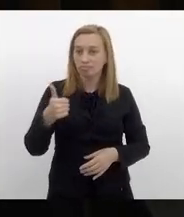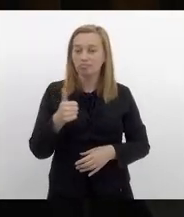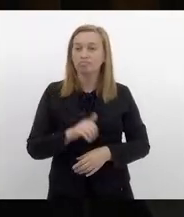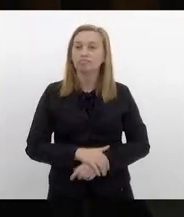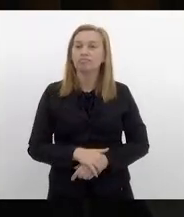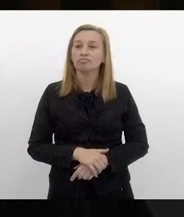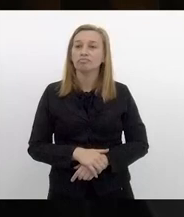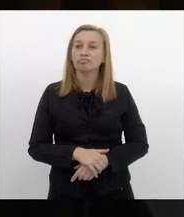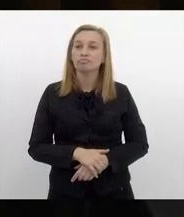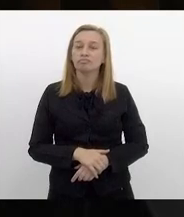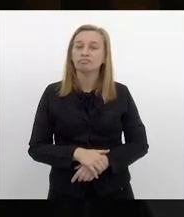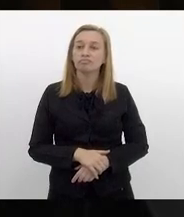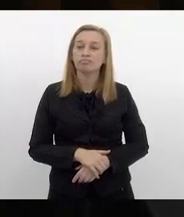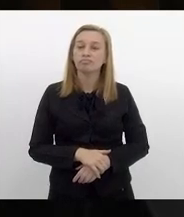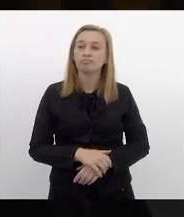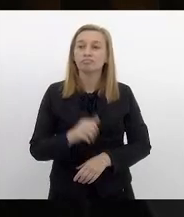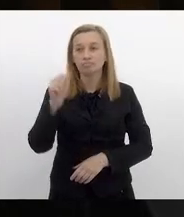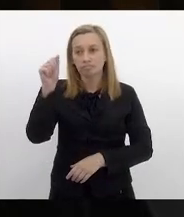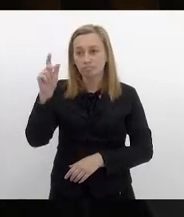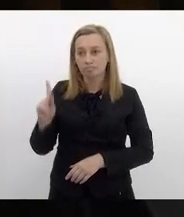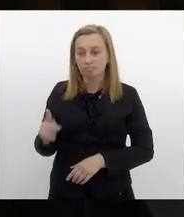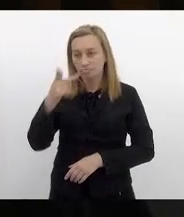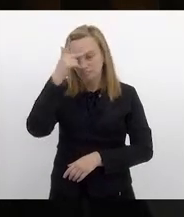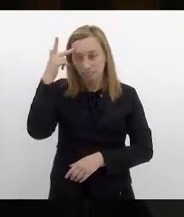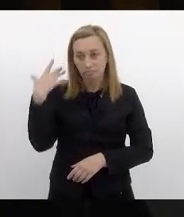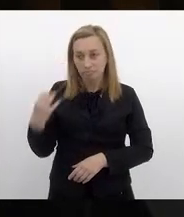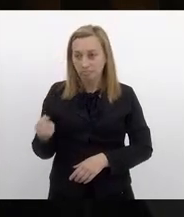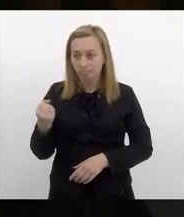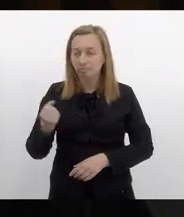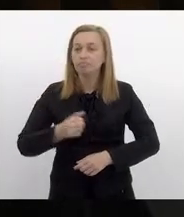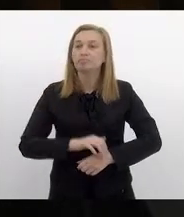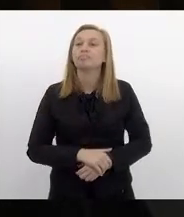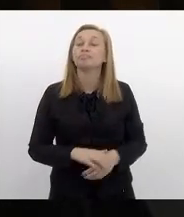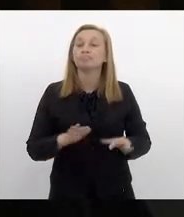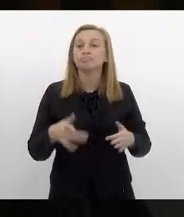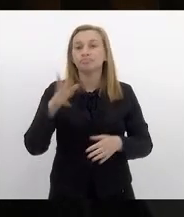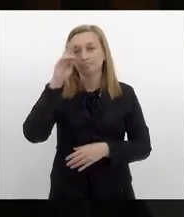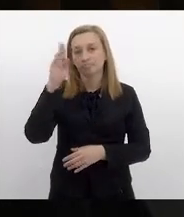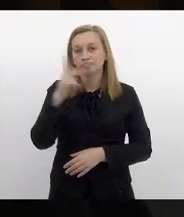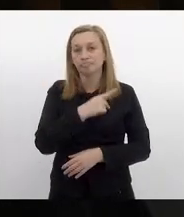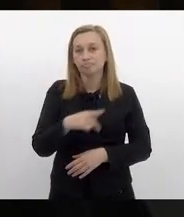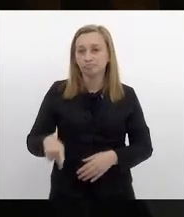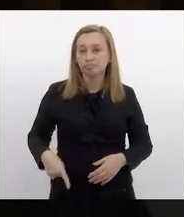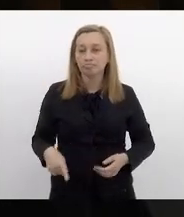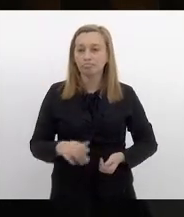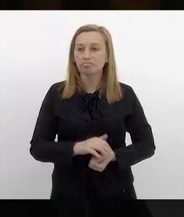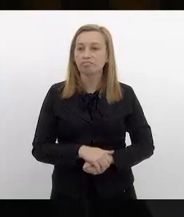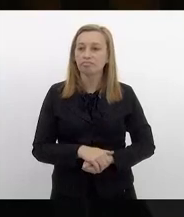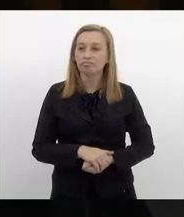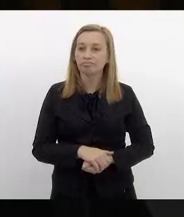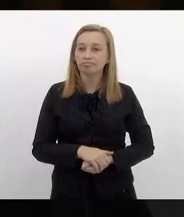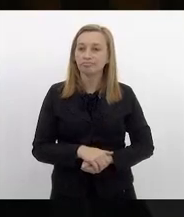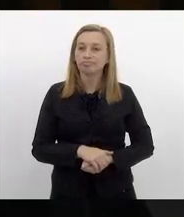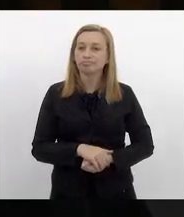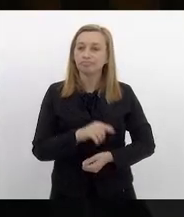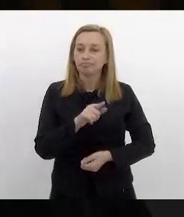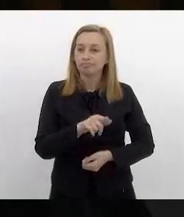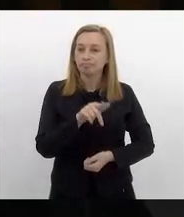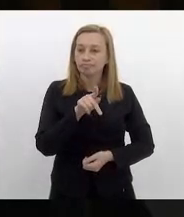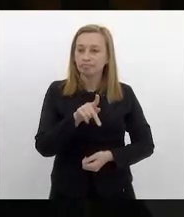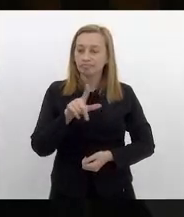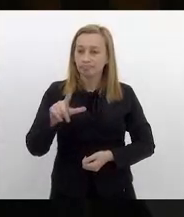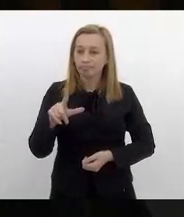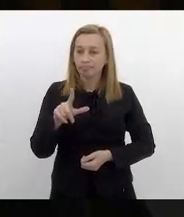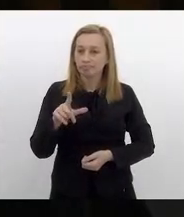dispõe sobre aposentadorias e pensões. Senhora presidente, esse PLC